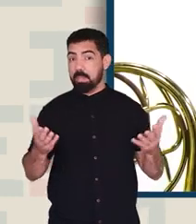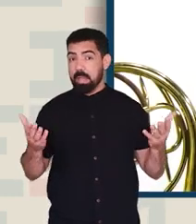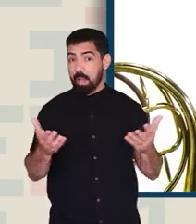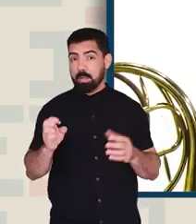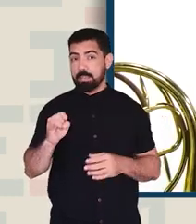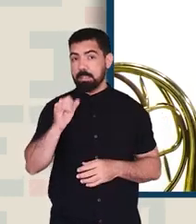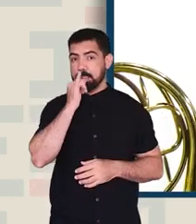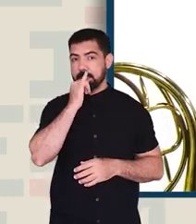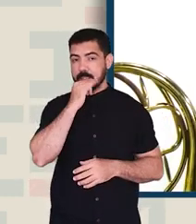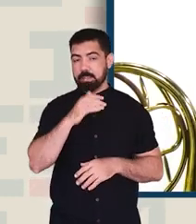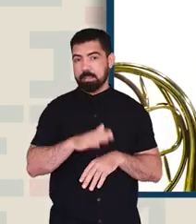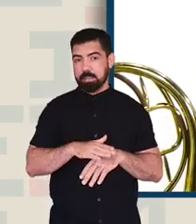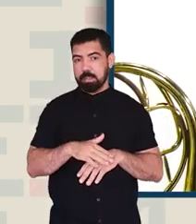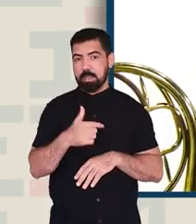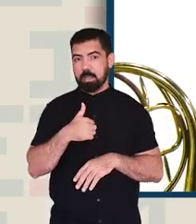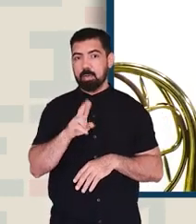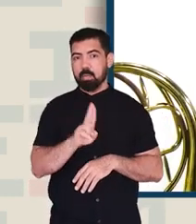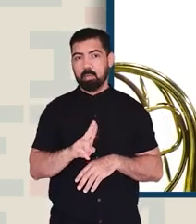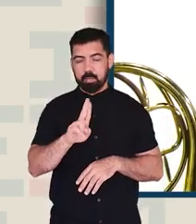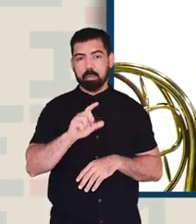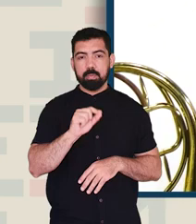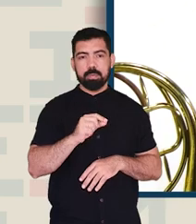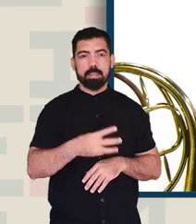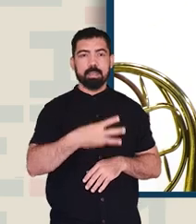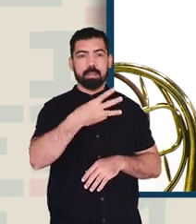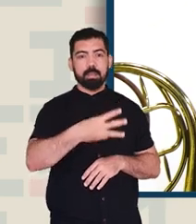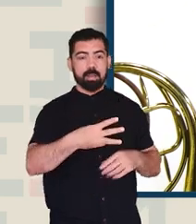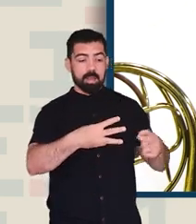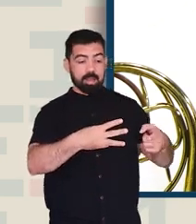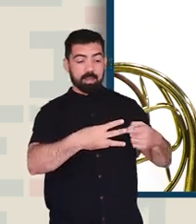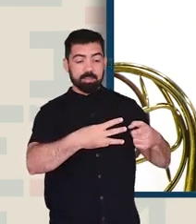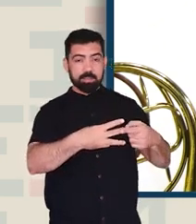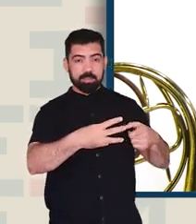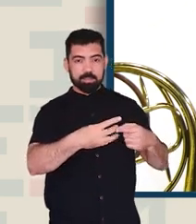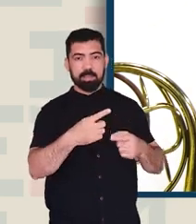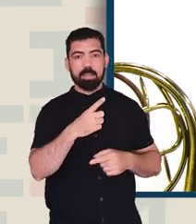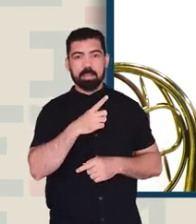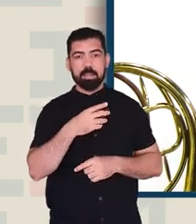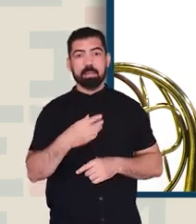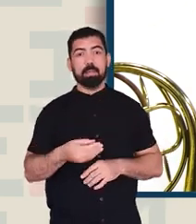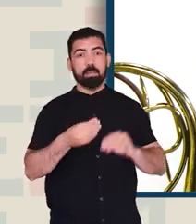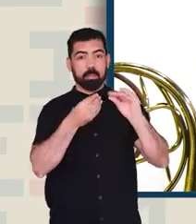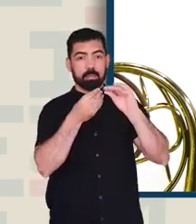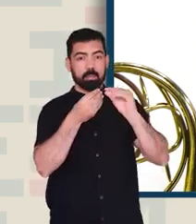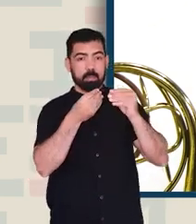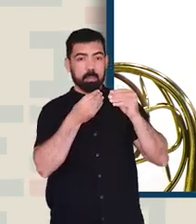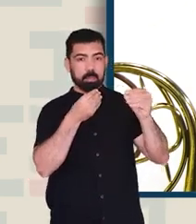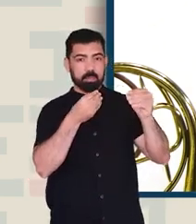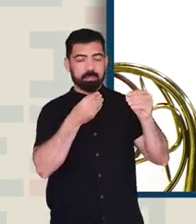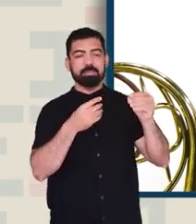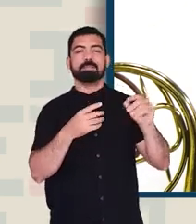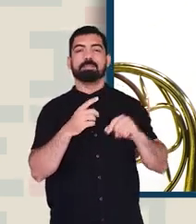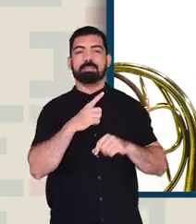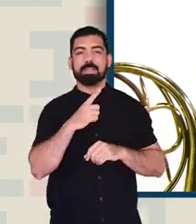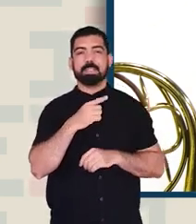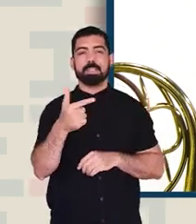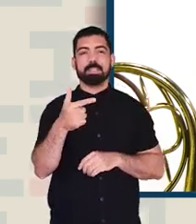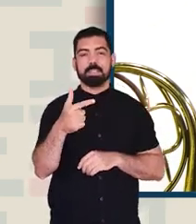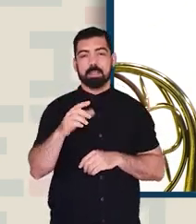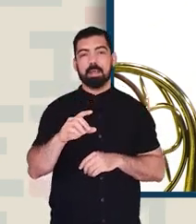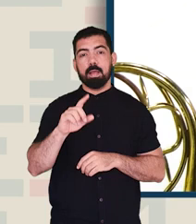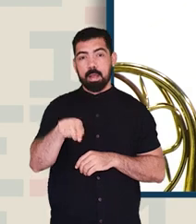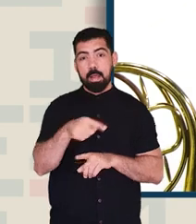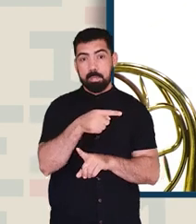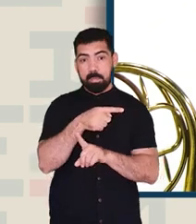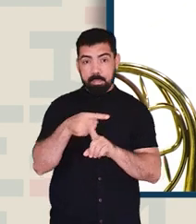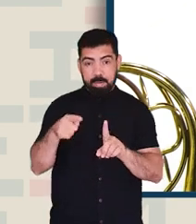Agora, como se eu estivesse tocando na chave do meio na trompa, eu tenho a segunda posição no trombone. Observem que vai ficar também meio tom